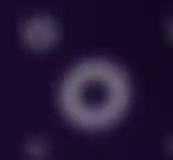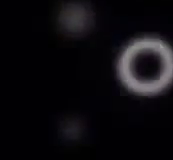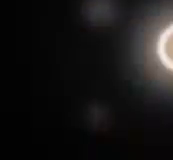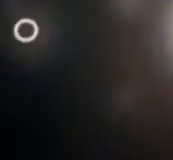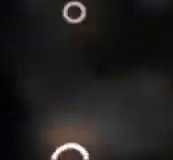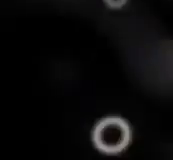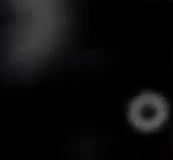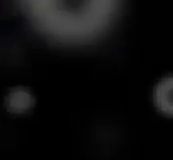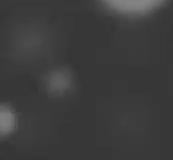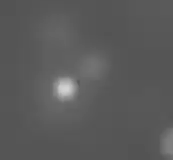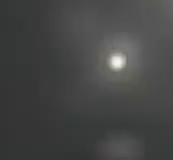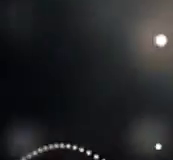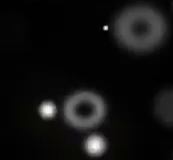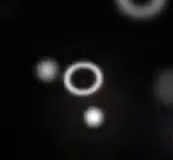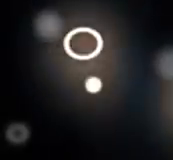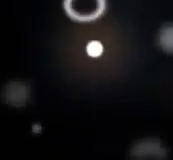E aí